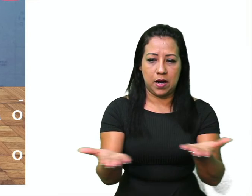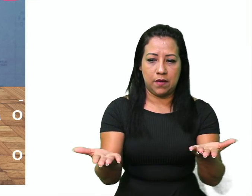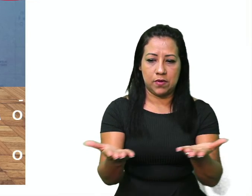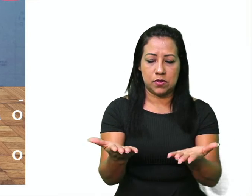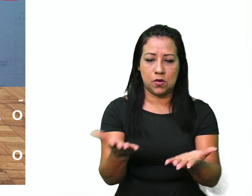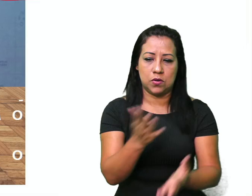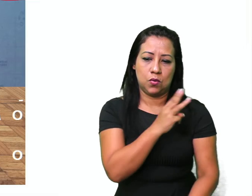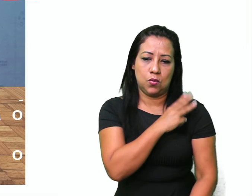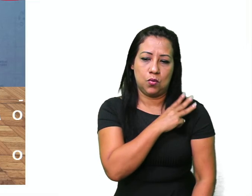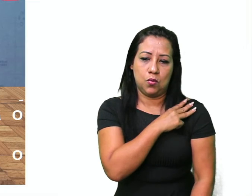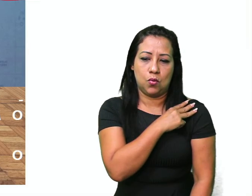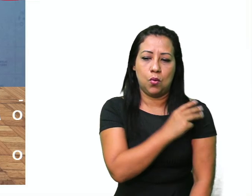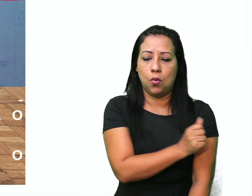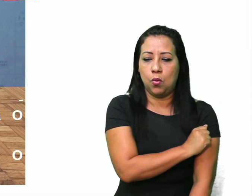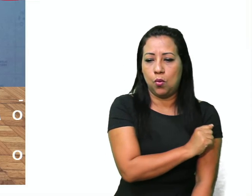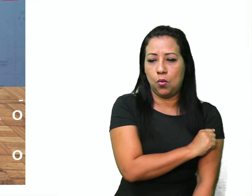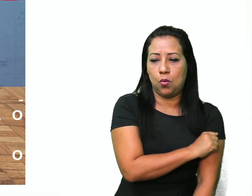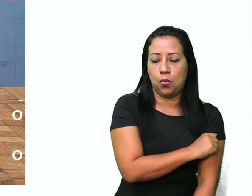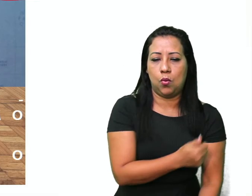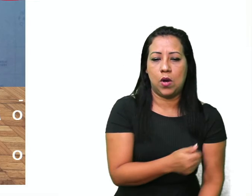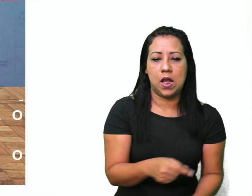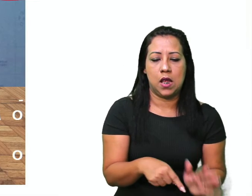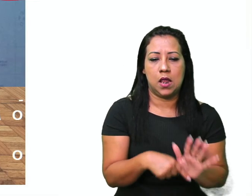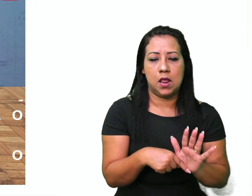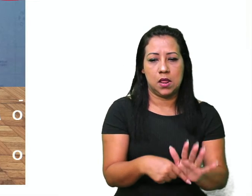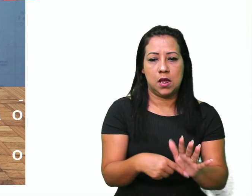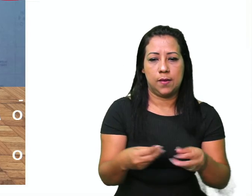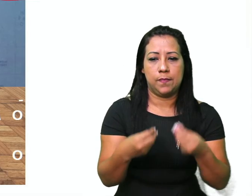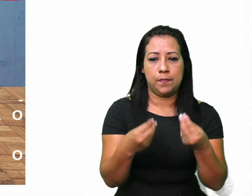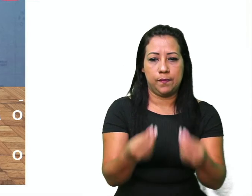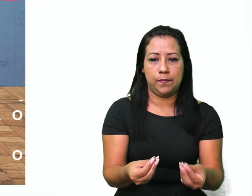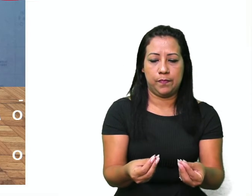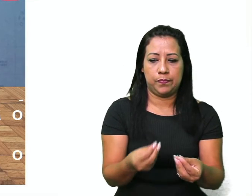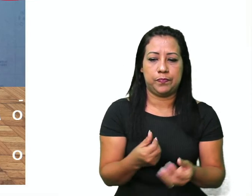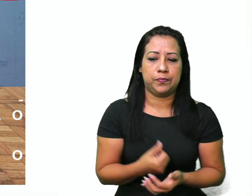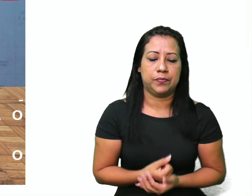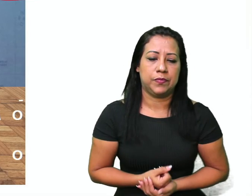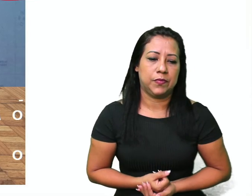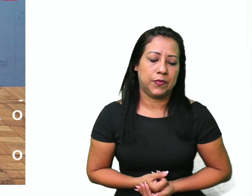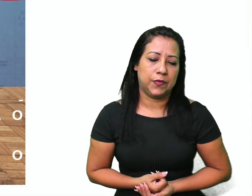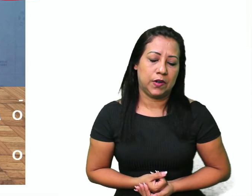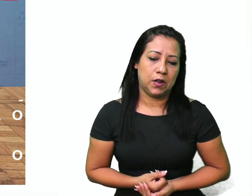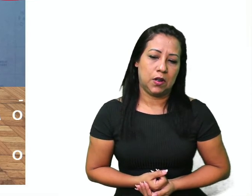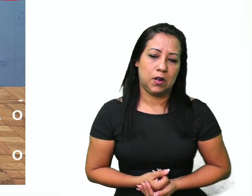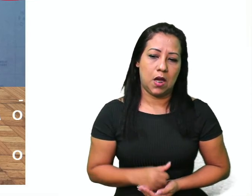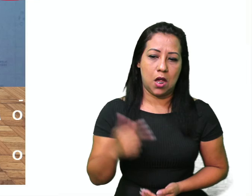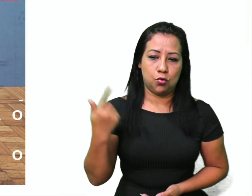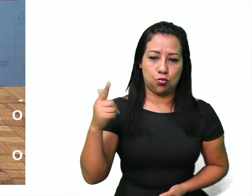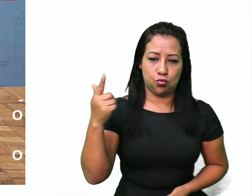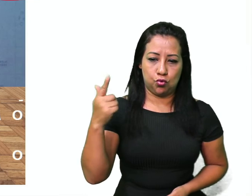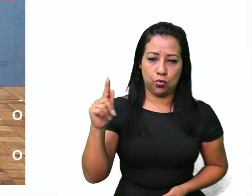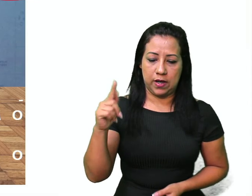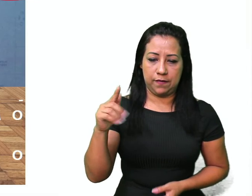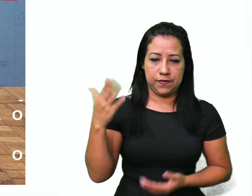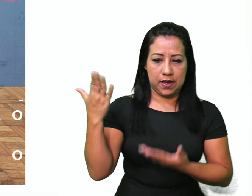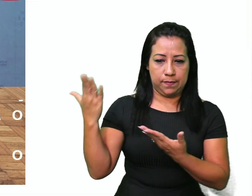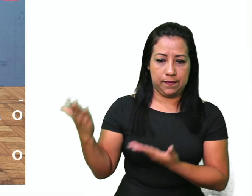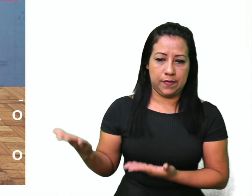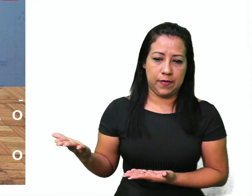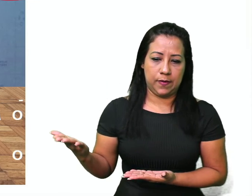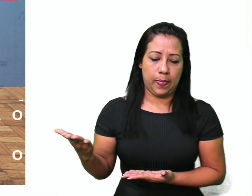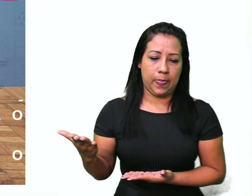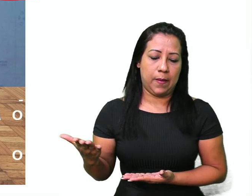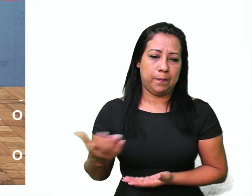terceiro ano, trabalhando rumo ao Enem, agora vai 2021, a parte de Geografia. Isso